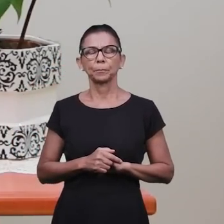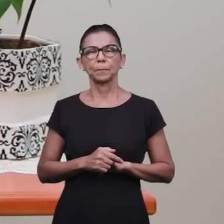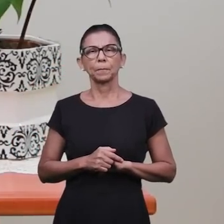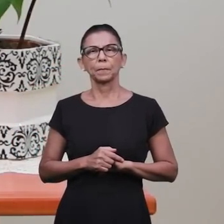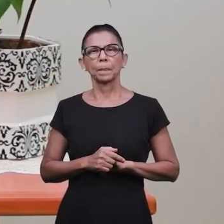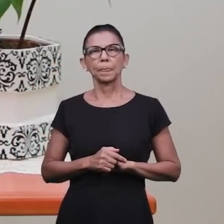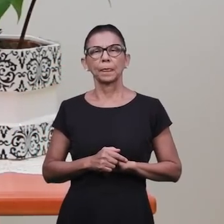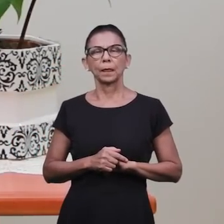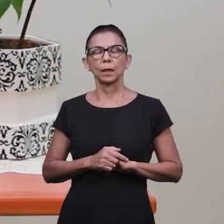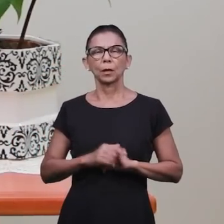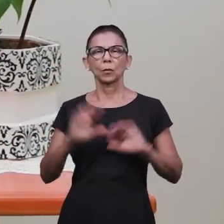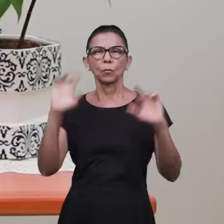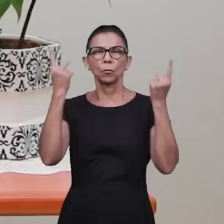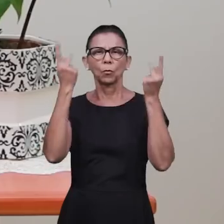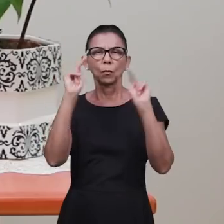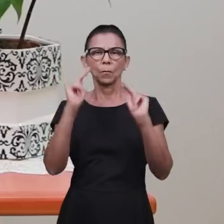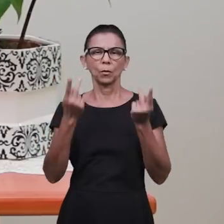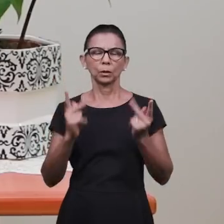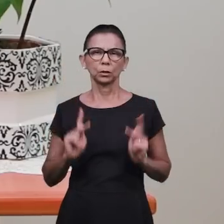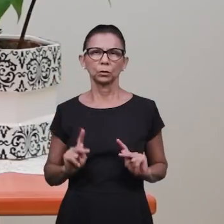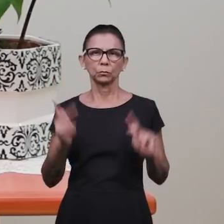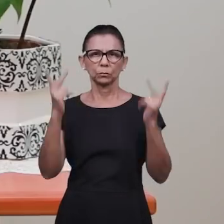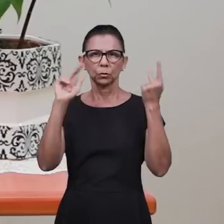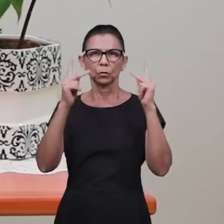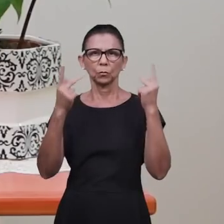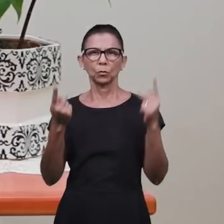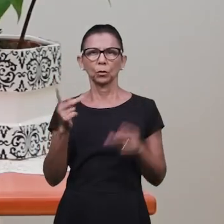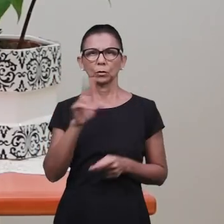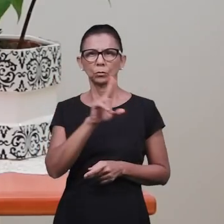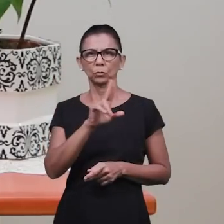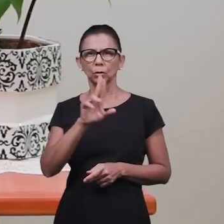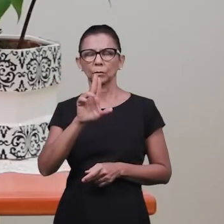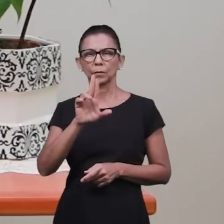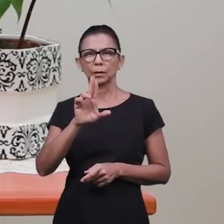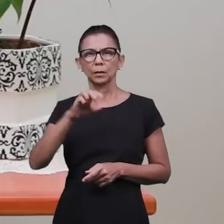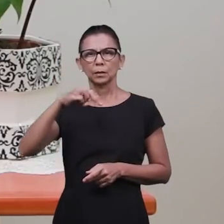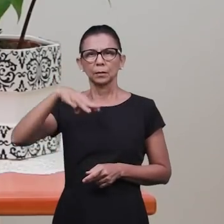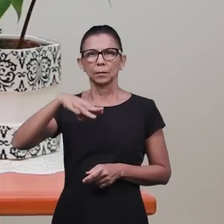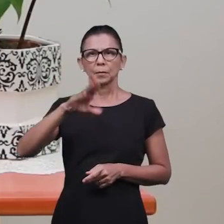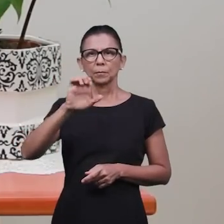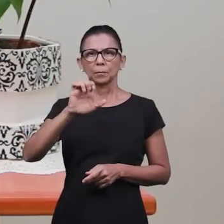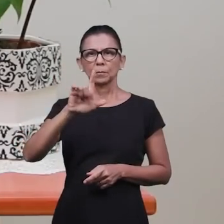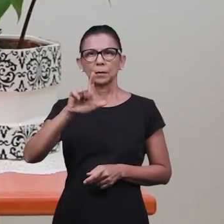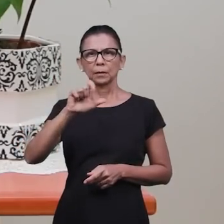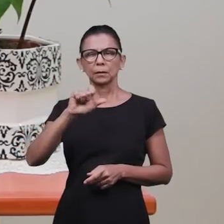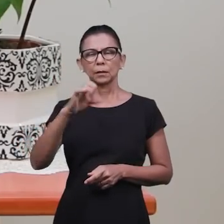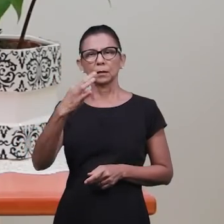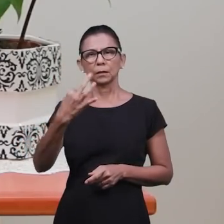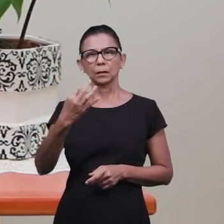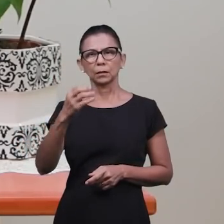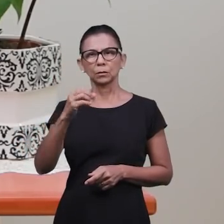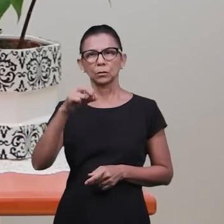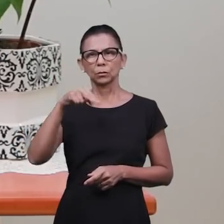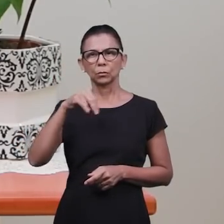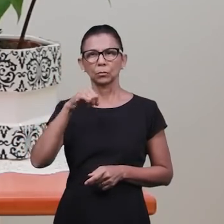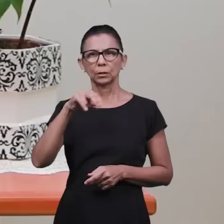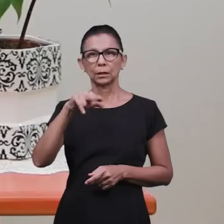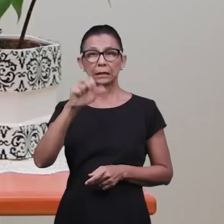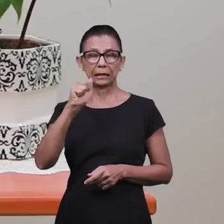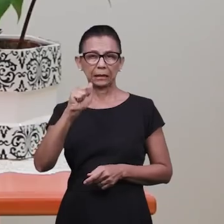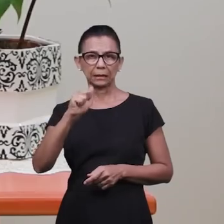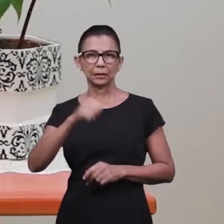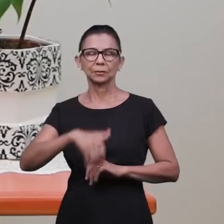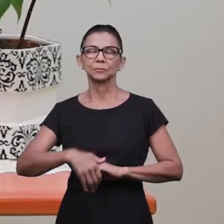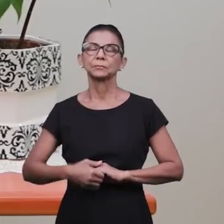hormônio chamado melatonina. Este hormônio, ele é responsável exatamente pelo sono.